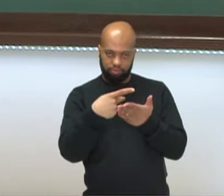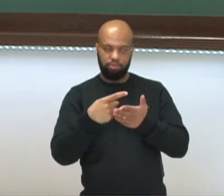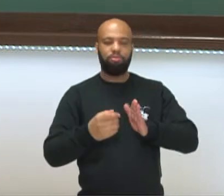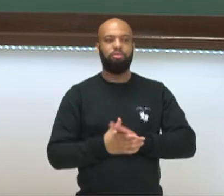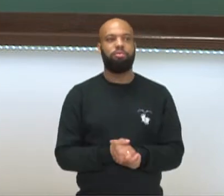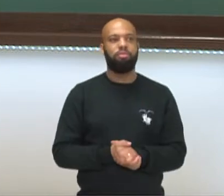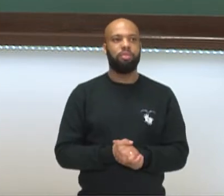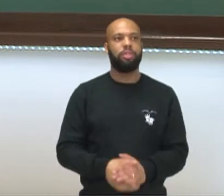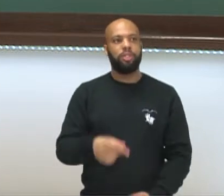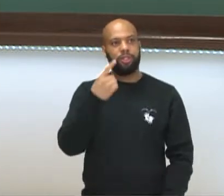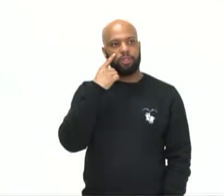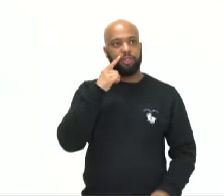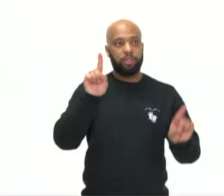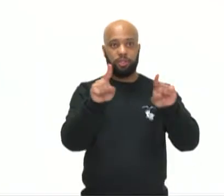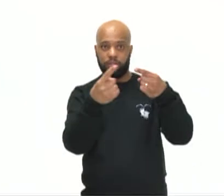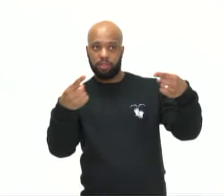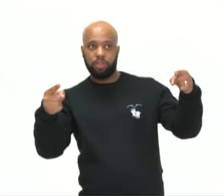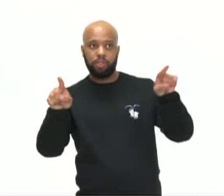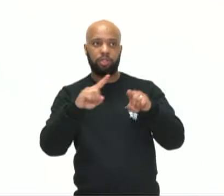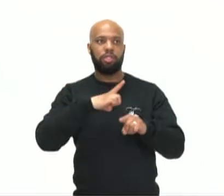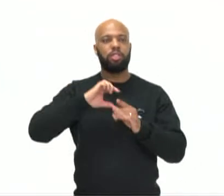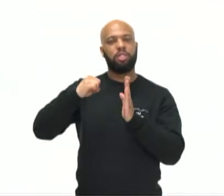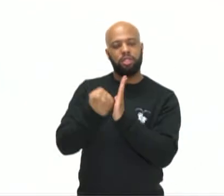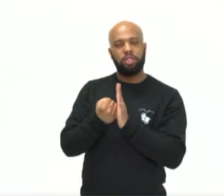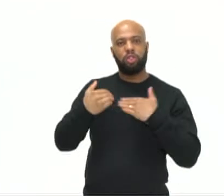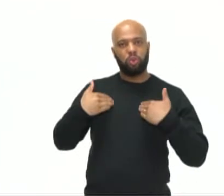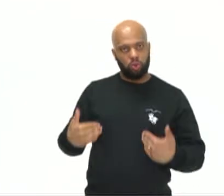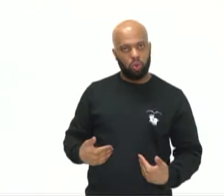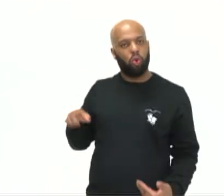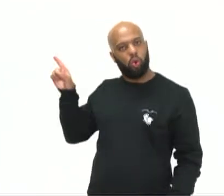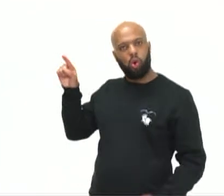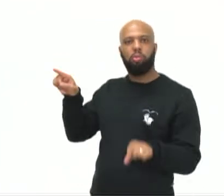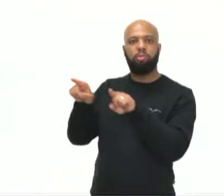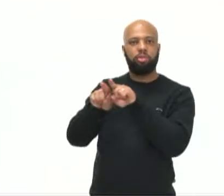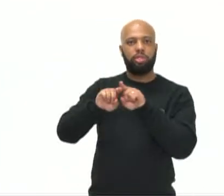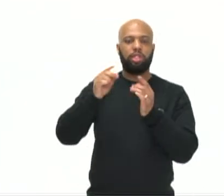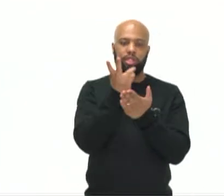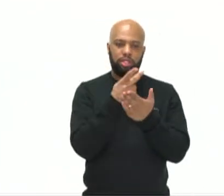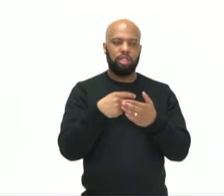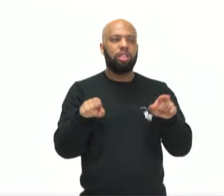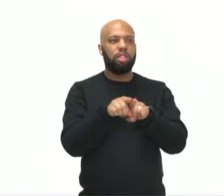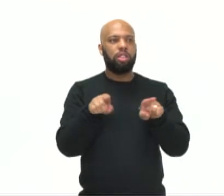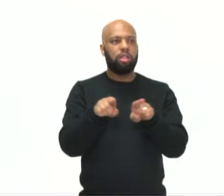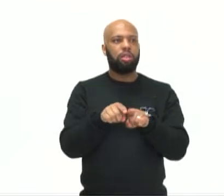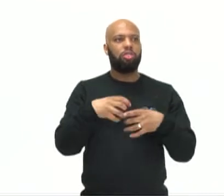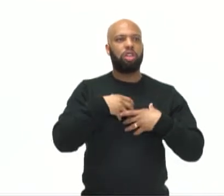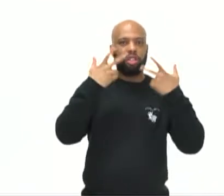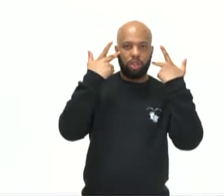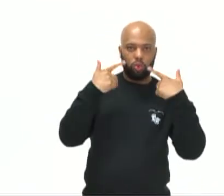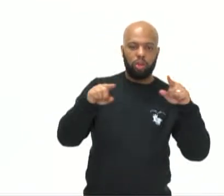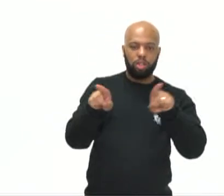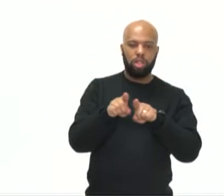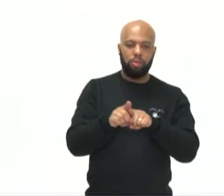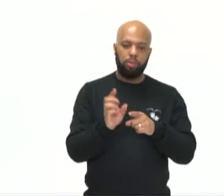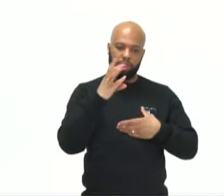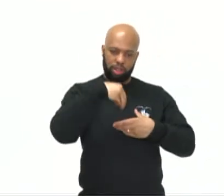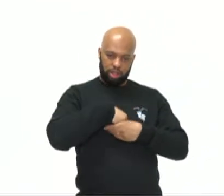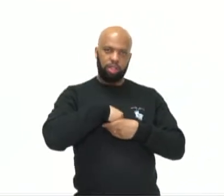desenho. Então olha ali a musical, que tem o símbolozinho, corporal e sinestésica, naturalista,